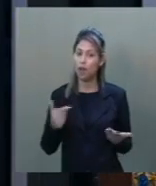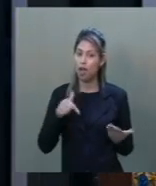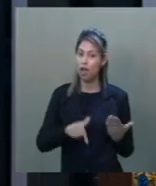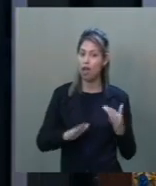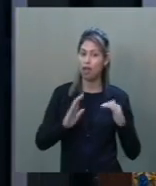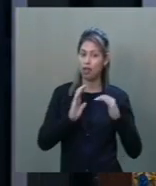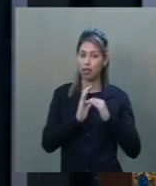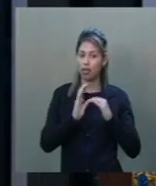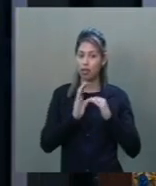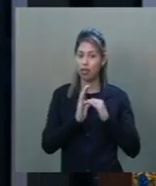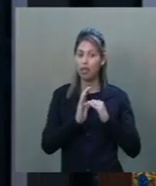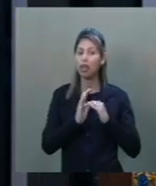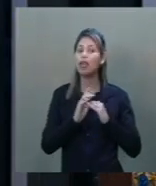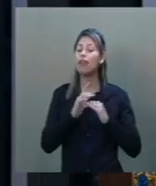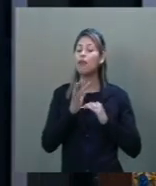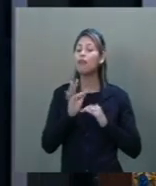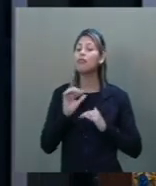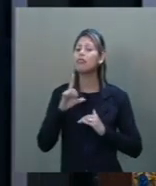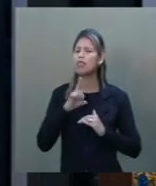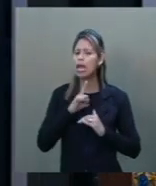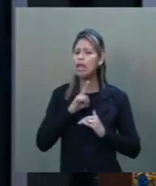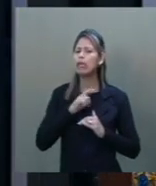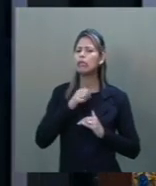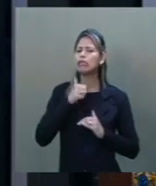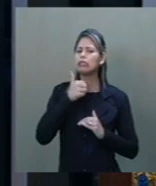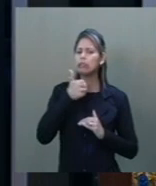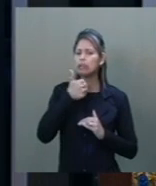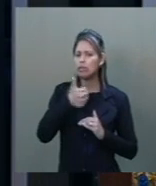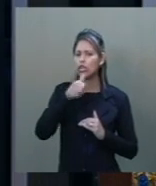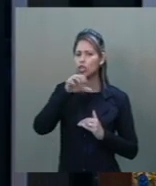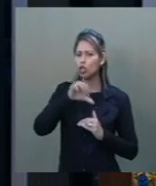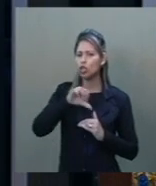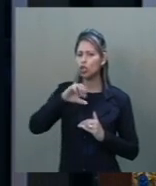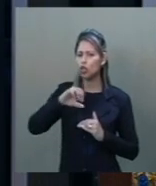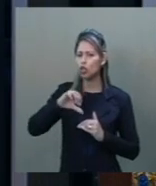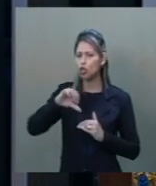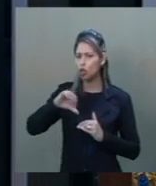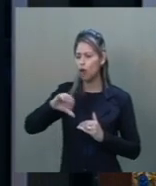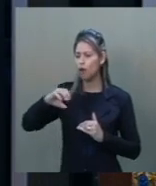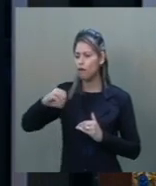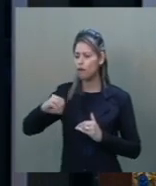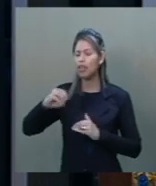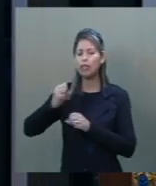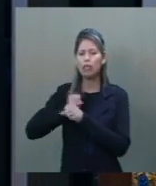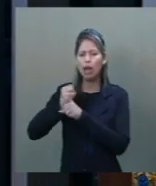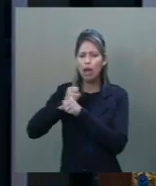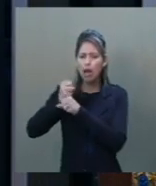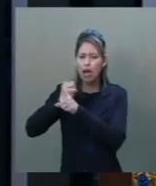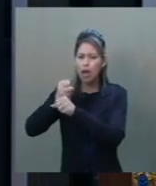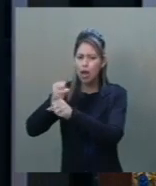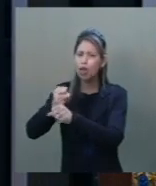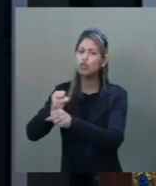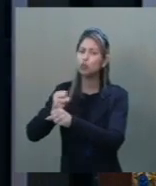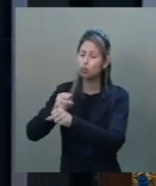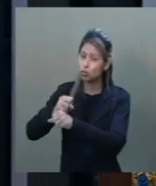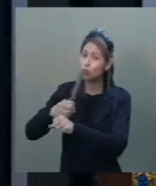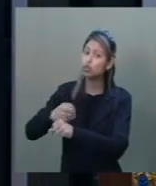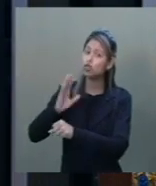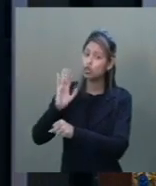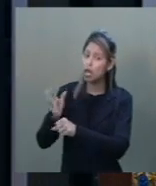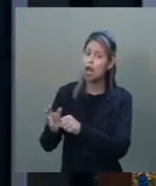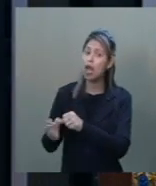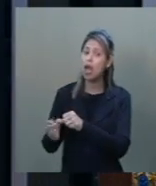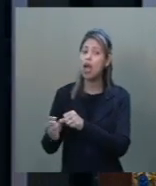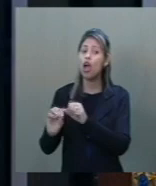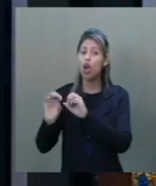198 anos de existência, caminhando para 2 séculos, 200 anos. Nós